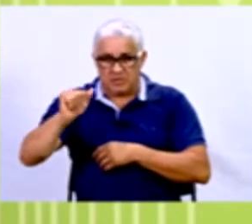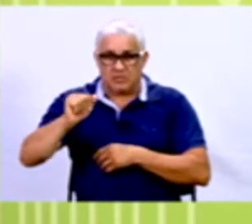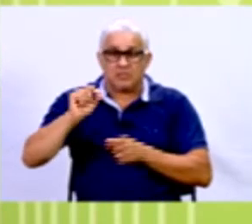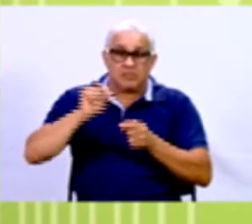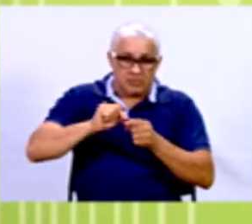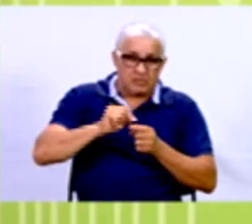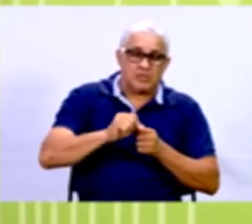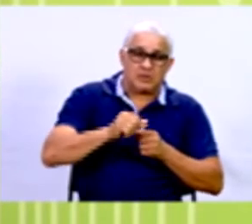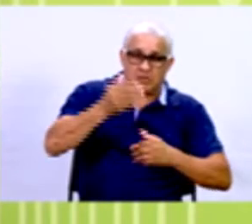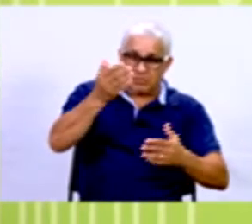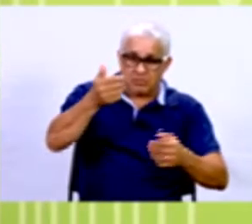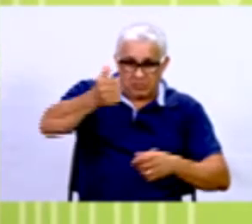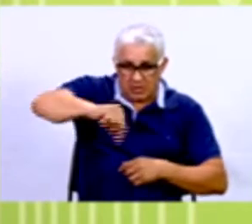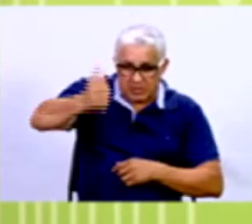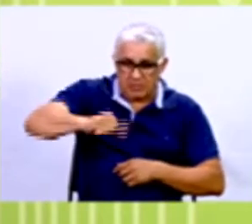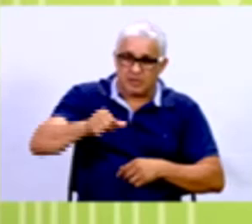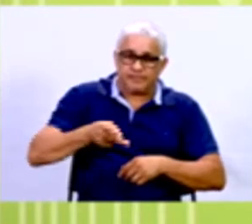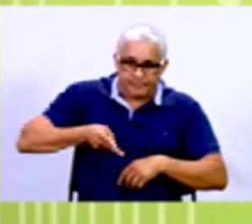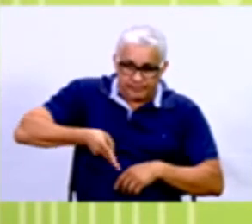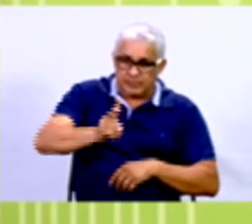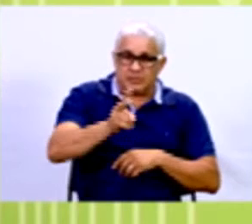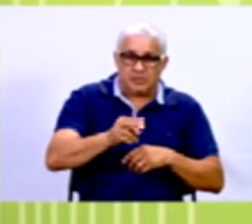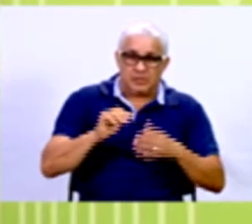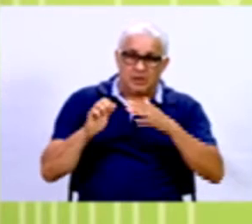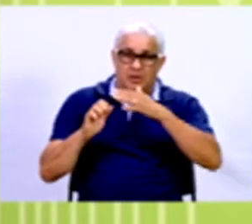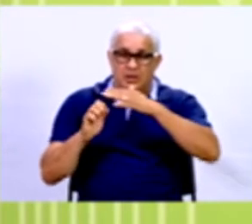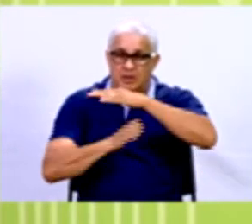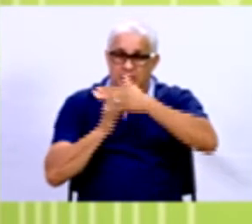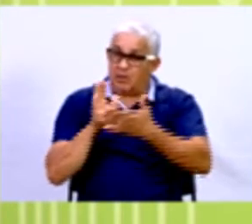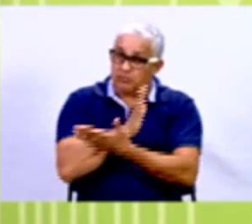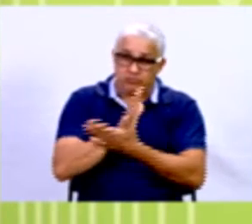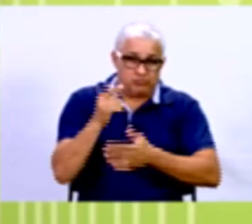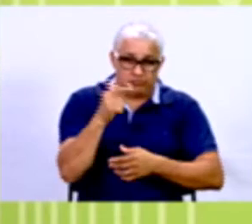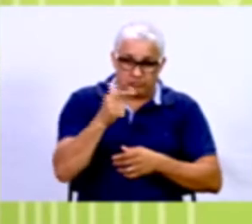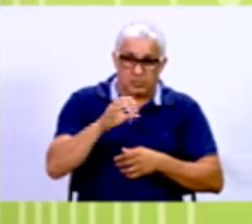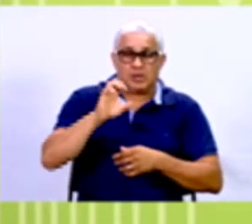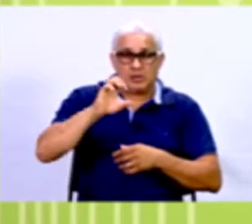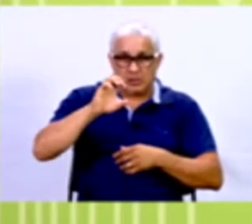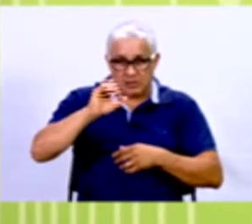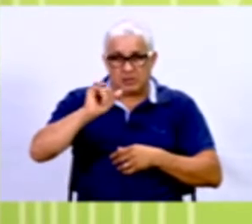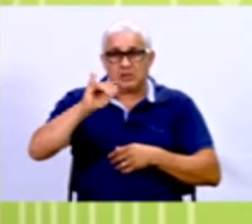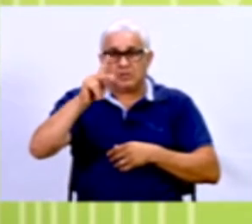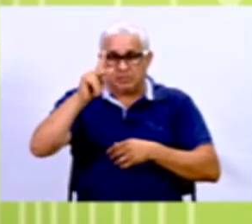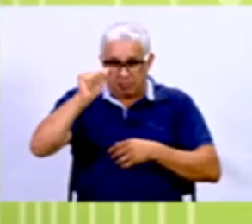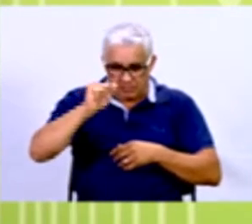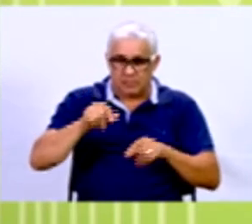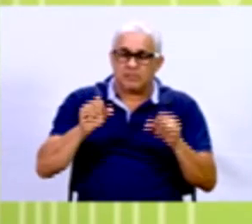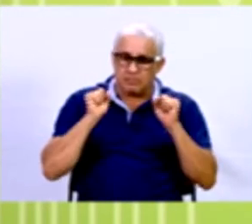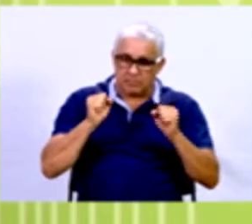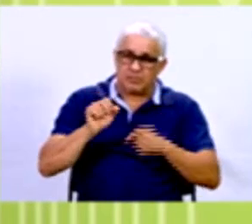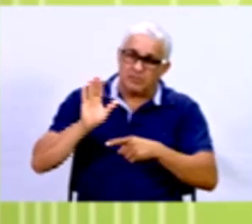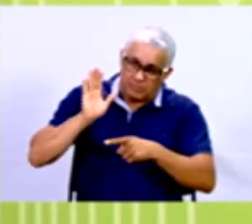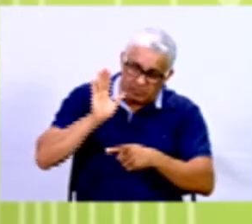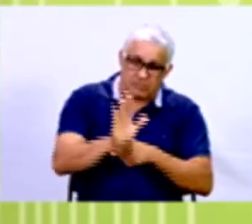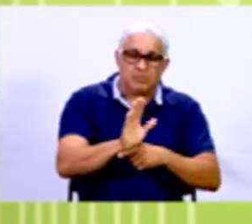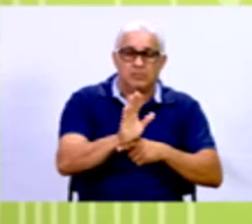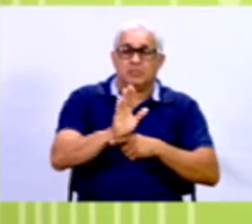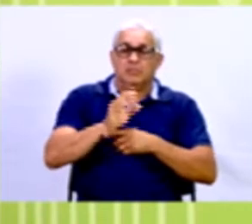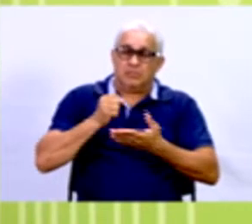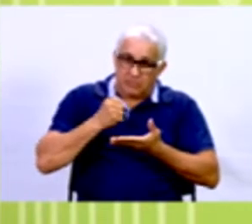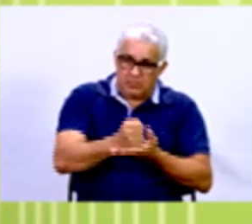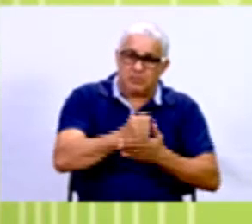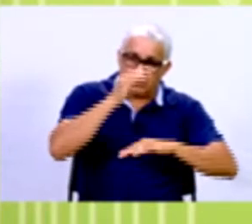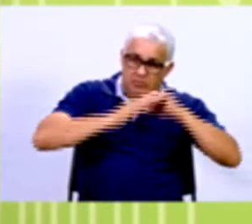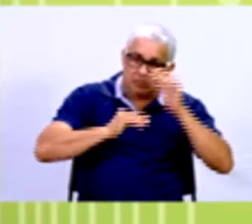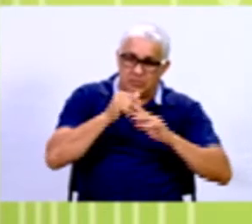que não têm PPRA, não tem problema, né? A CIPA deve fazer algumas coisas, claro, com ajuda, com auxílio de profissionais da